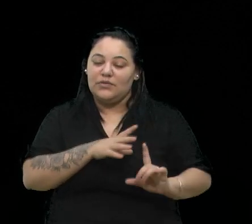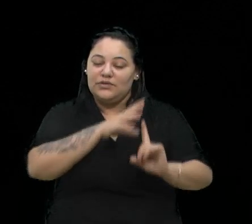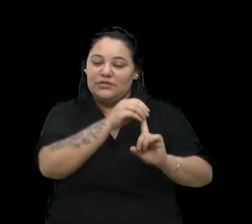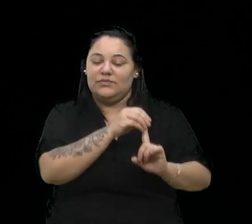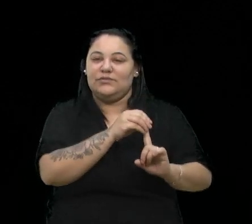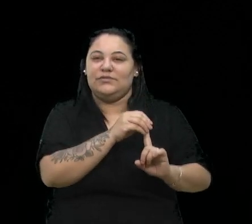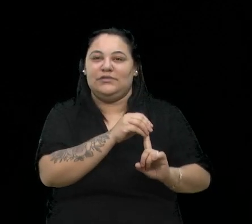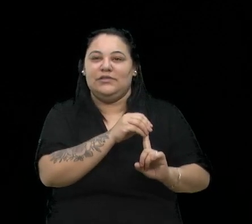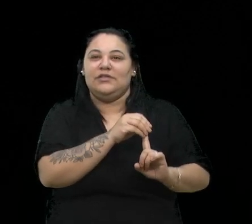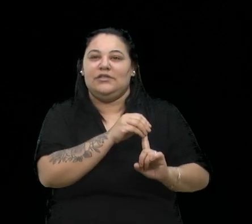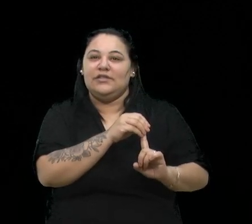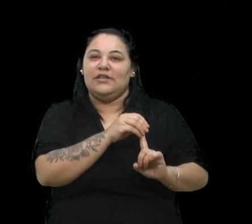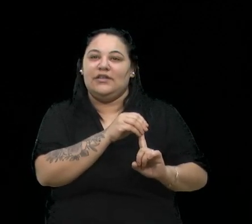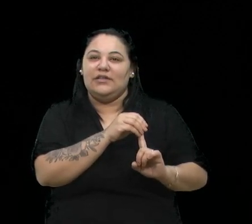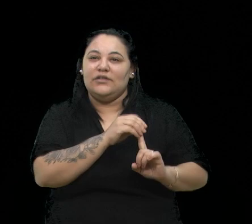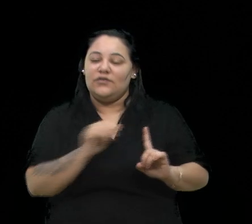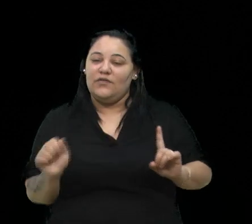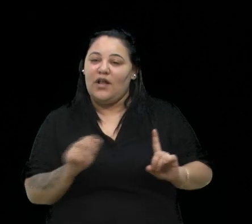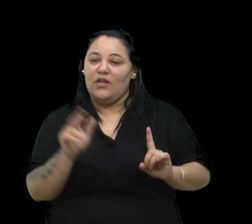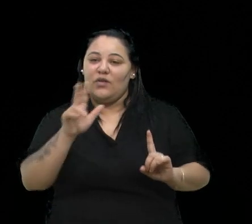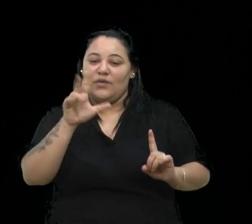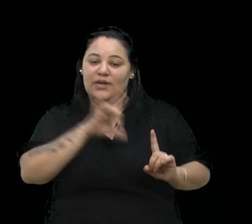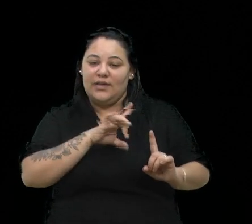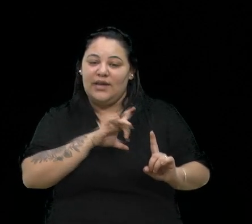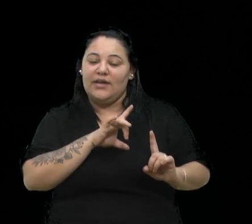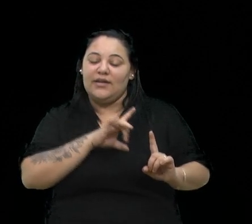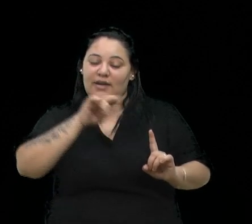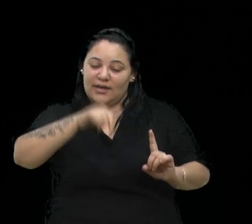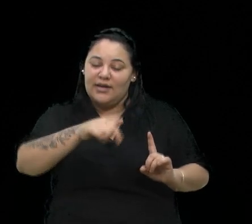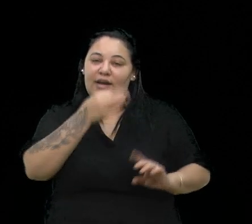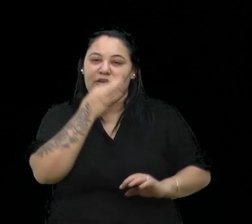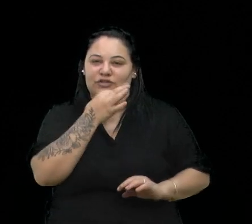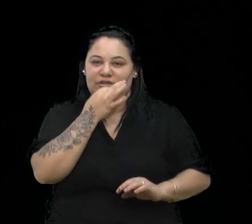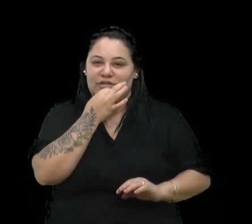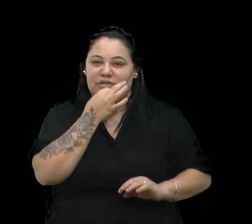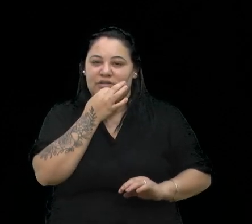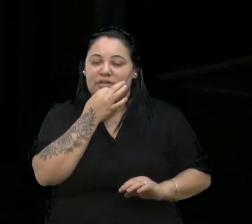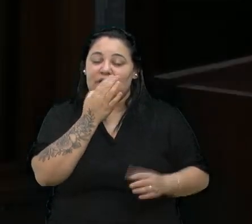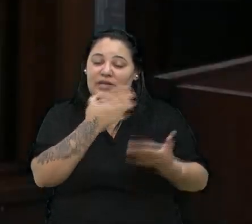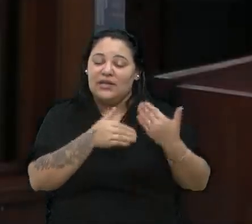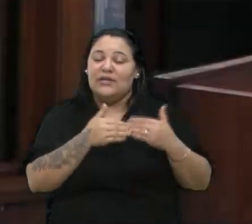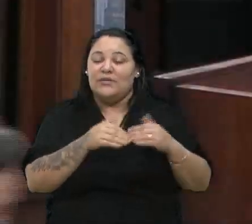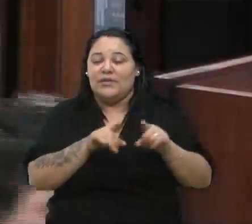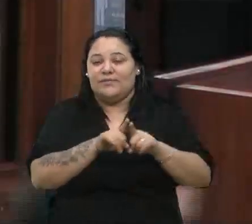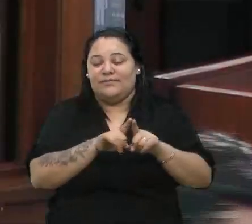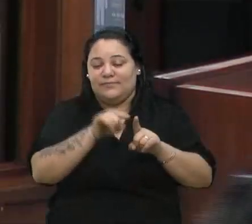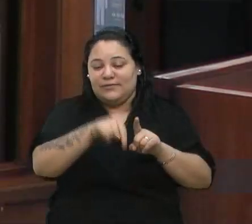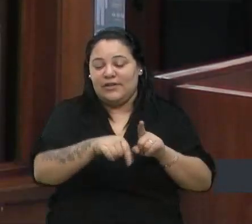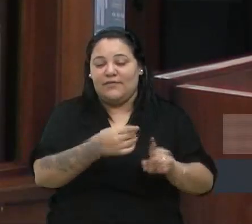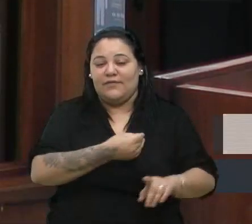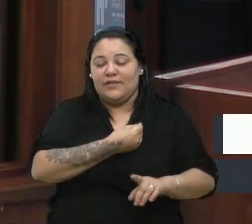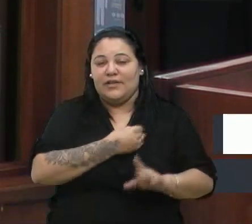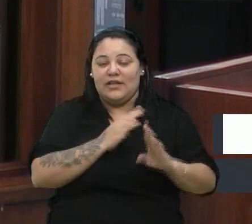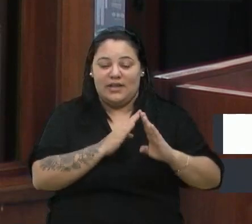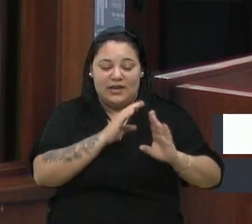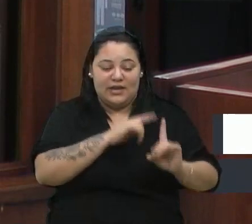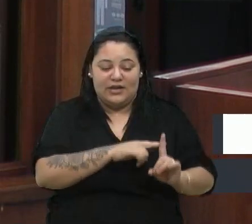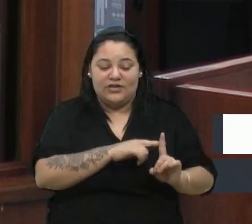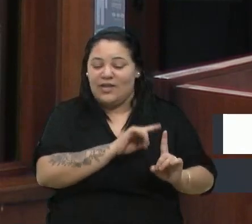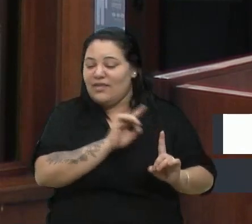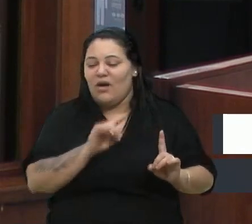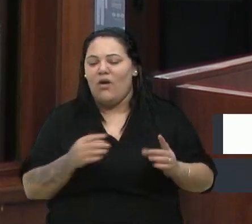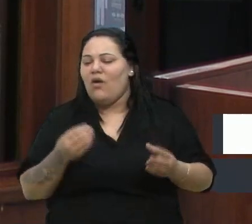que tem nesse lugar, nessa cidade e, sobretudo, na vida da igreja. Na vida da igreja, não como